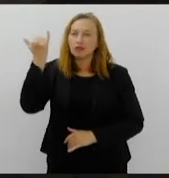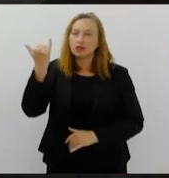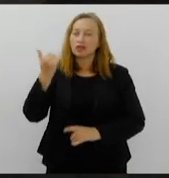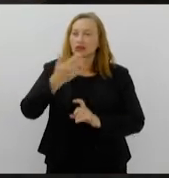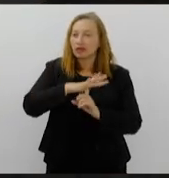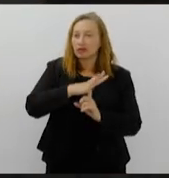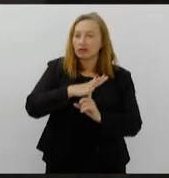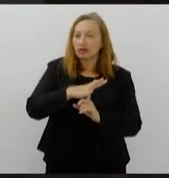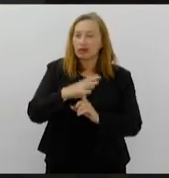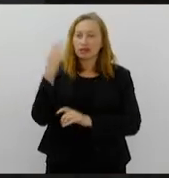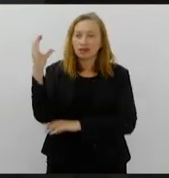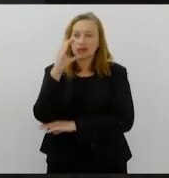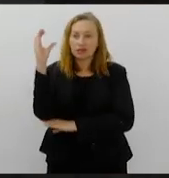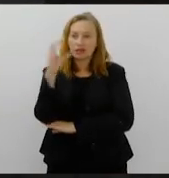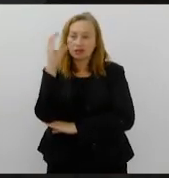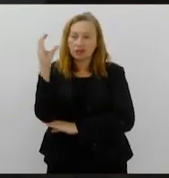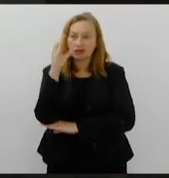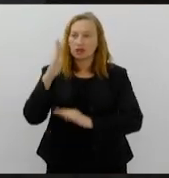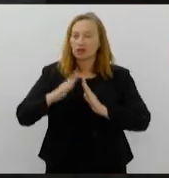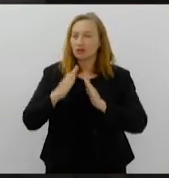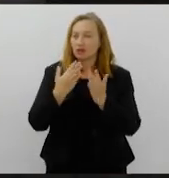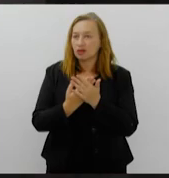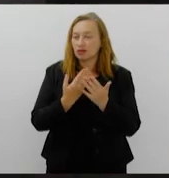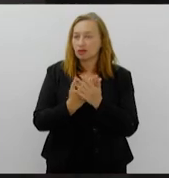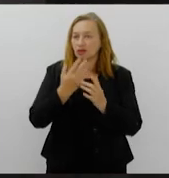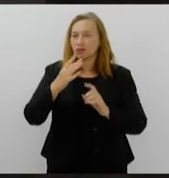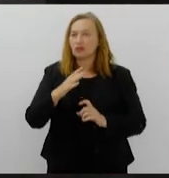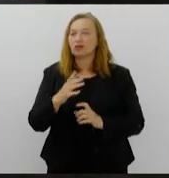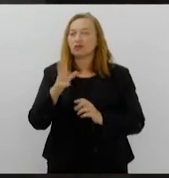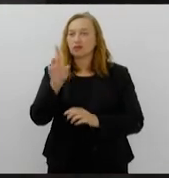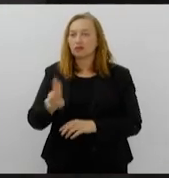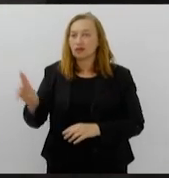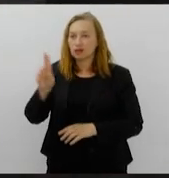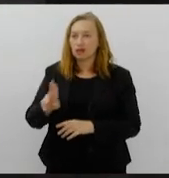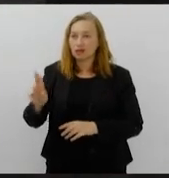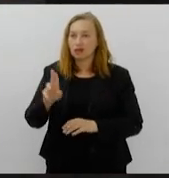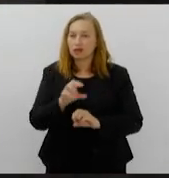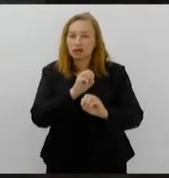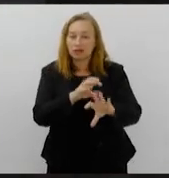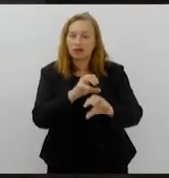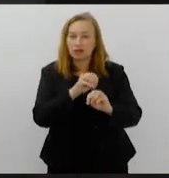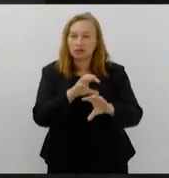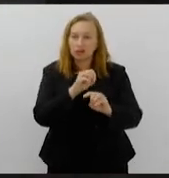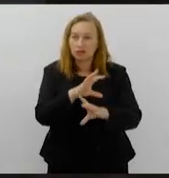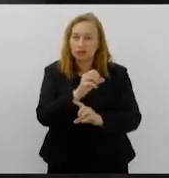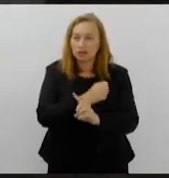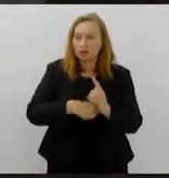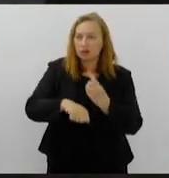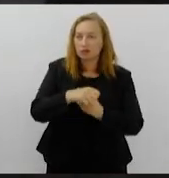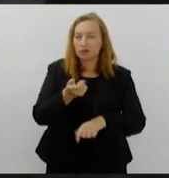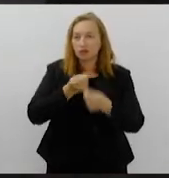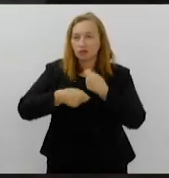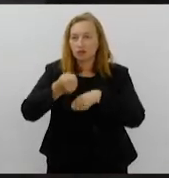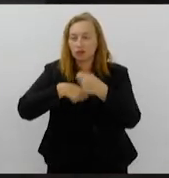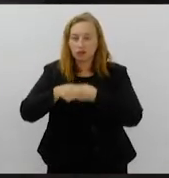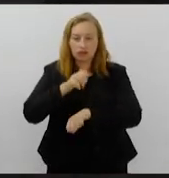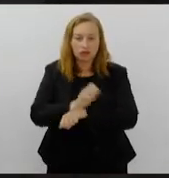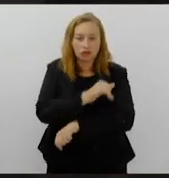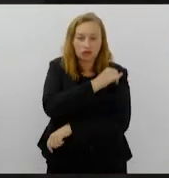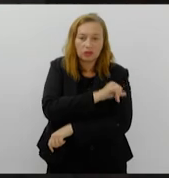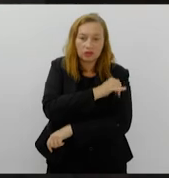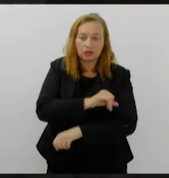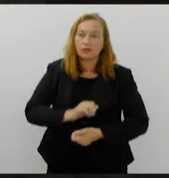científicas, escolares e universitárias para a educação e o desenvolvimento socioeconômico do Estado do Rio de Janeiro. Pareceres